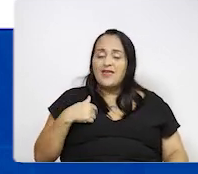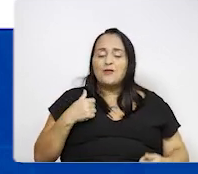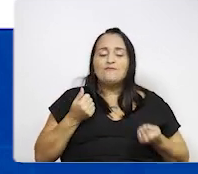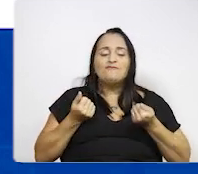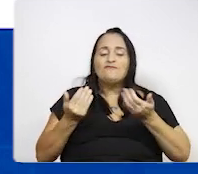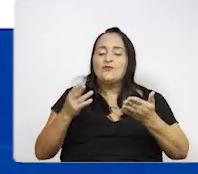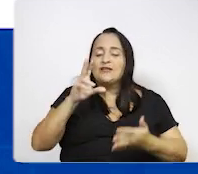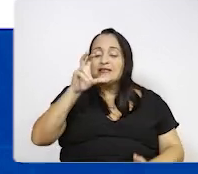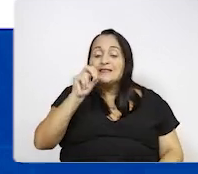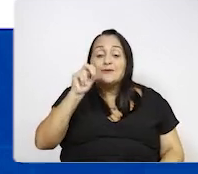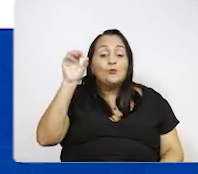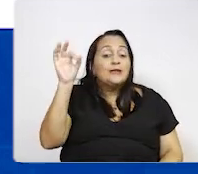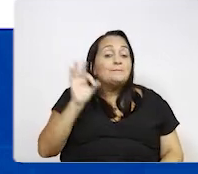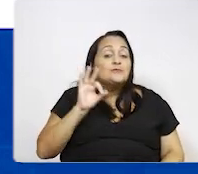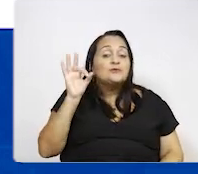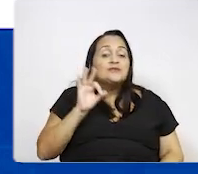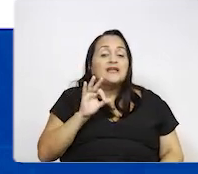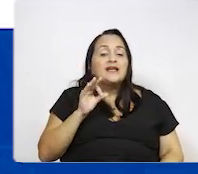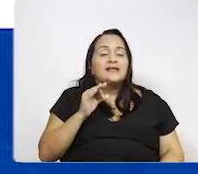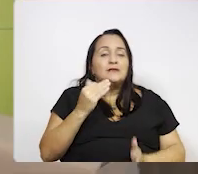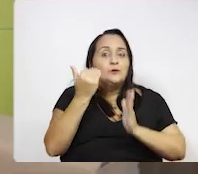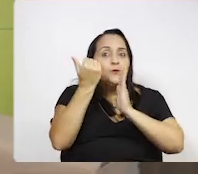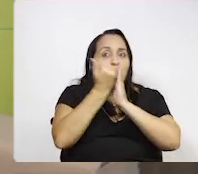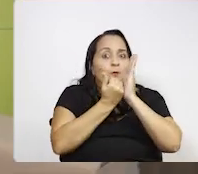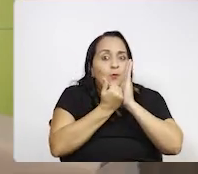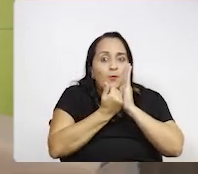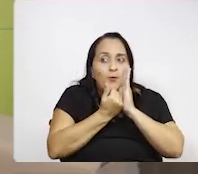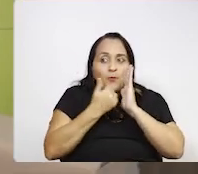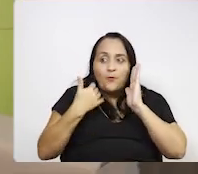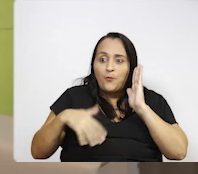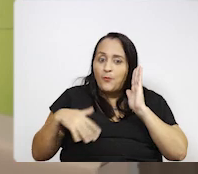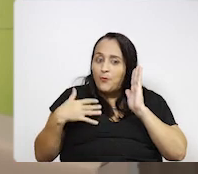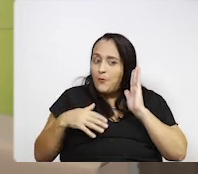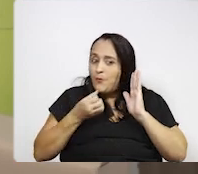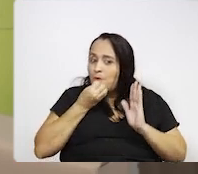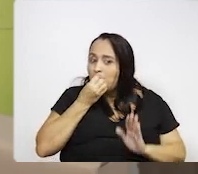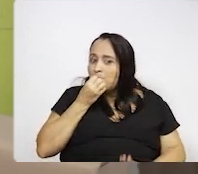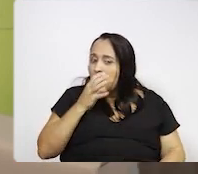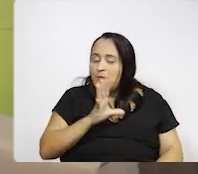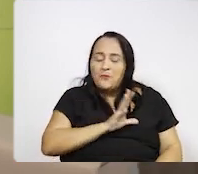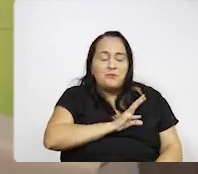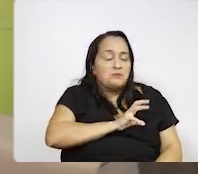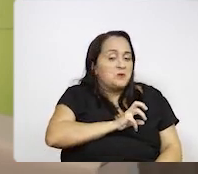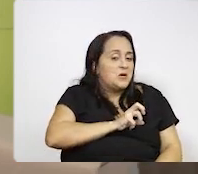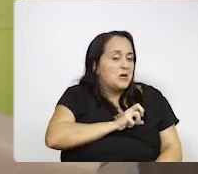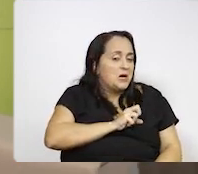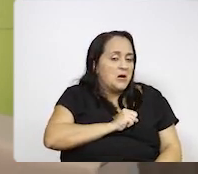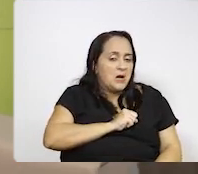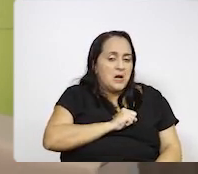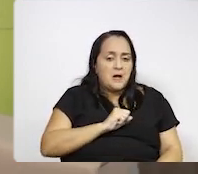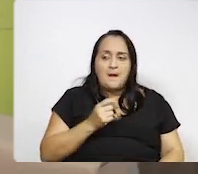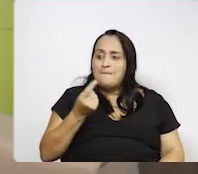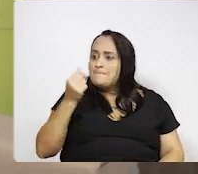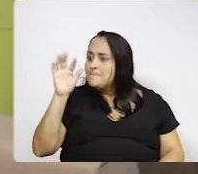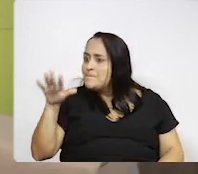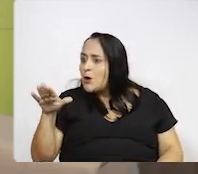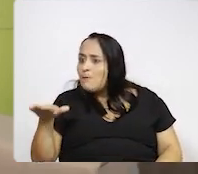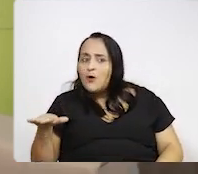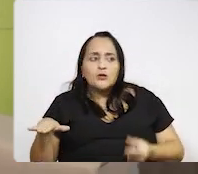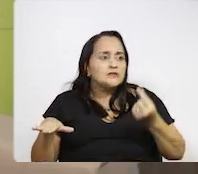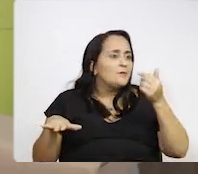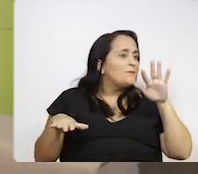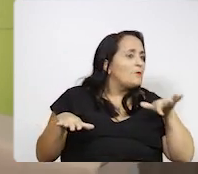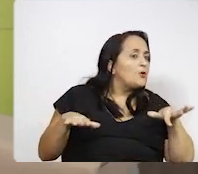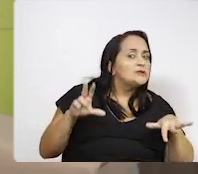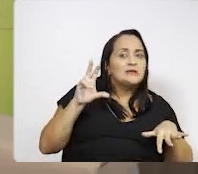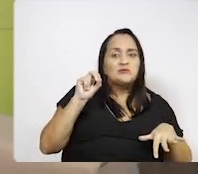dar 50% de desconto. É um descontão ou não é? Ah, eu amo quando chego numa loja e digo, tá tudo em